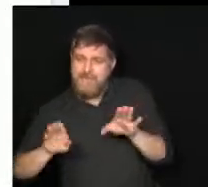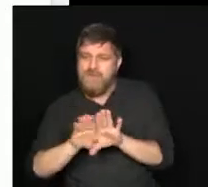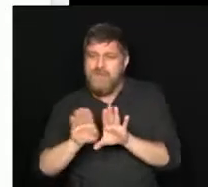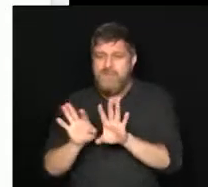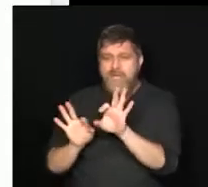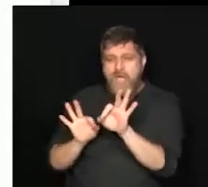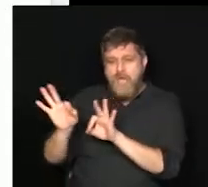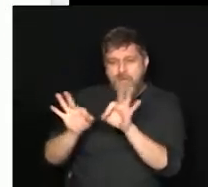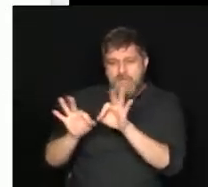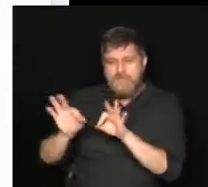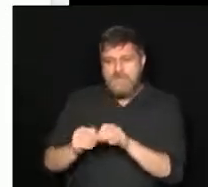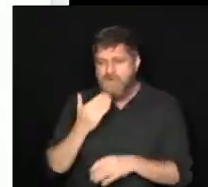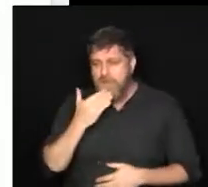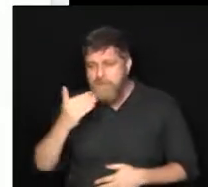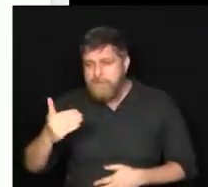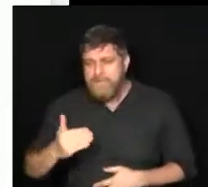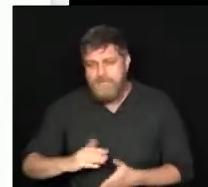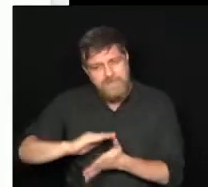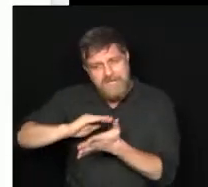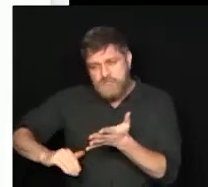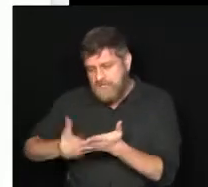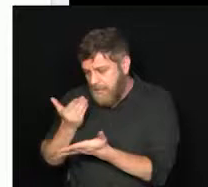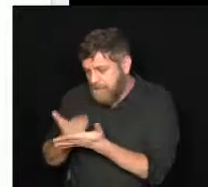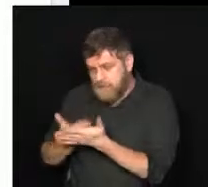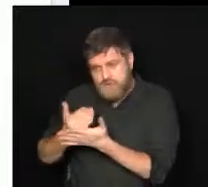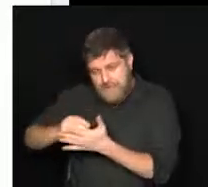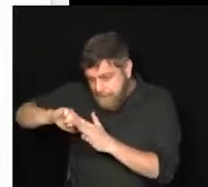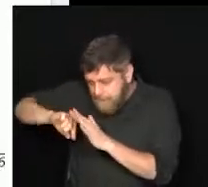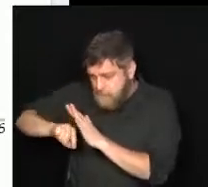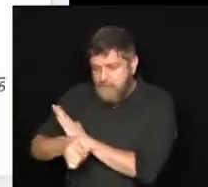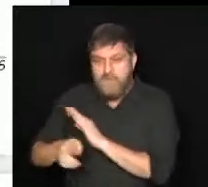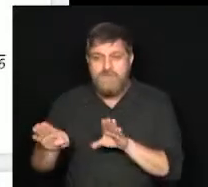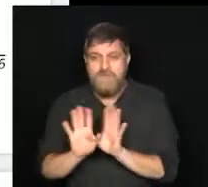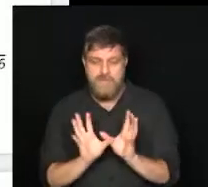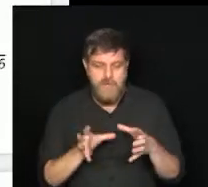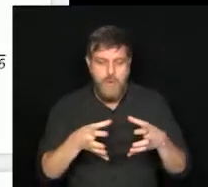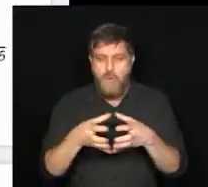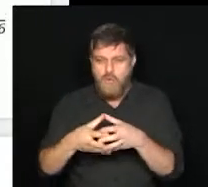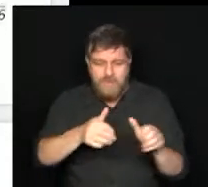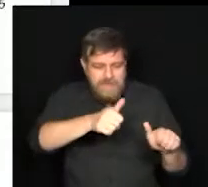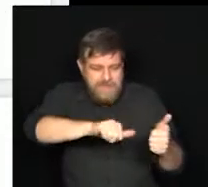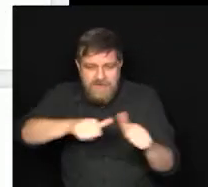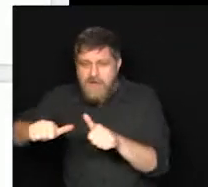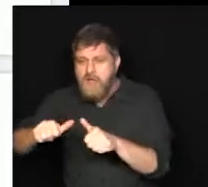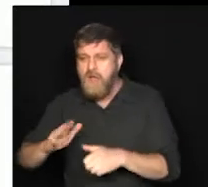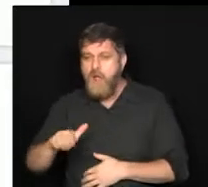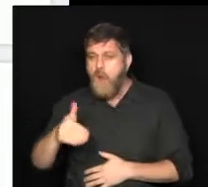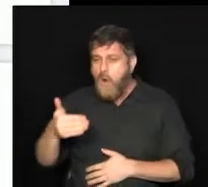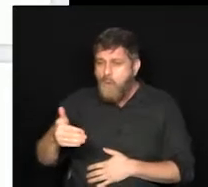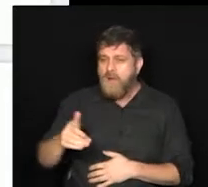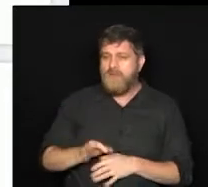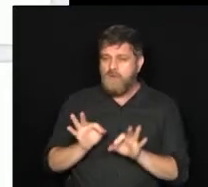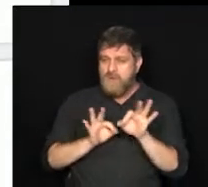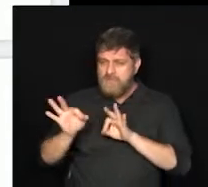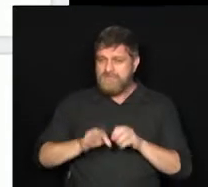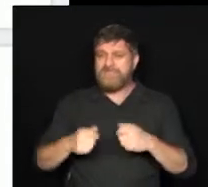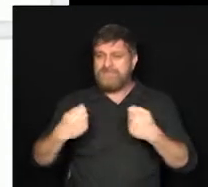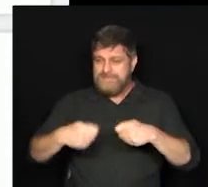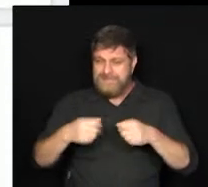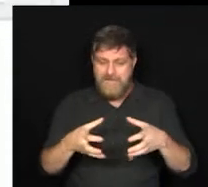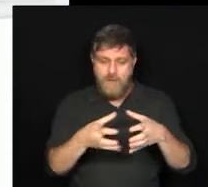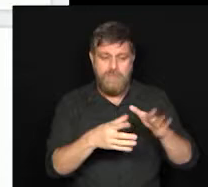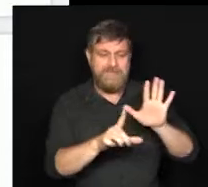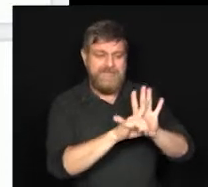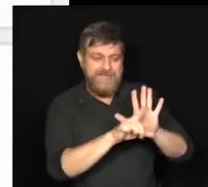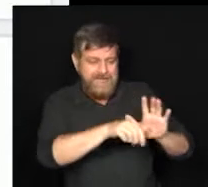projeto quando pede vista o vereador, a questão das comissões, então quando que um projeto precisa passar pela Constituição